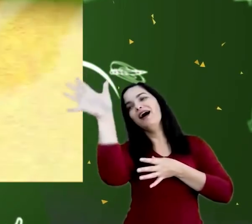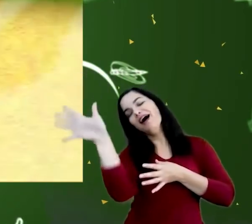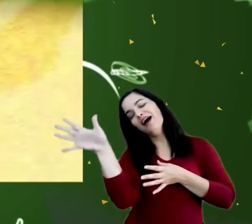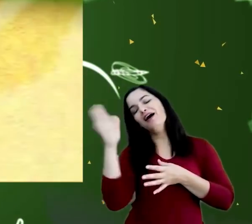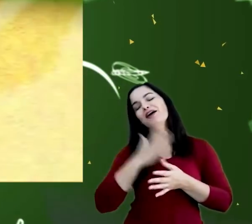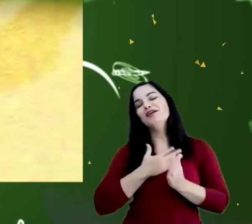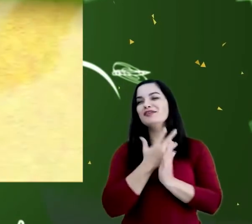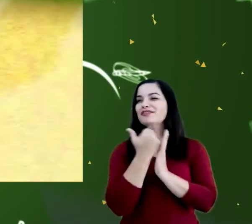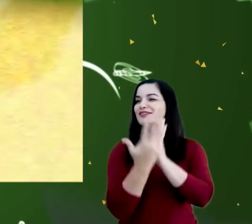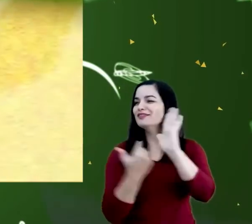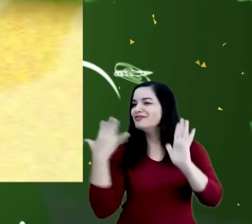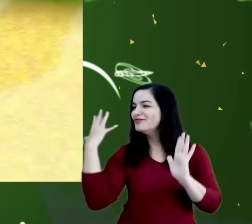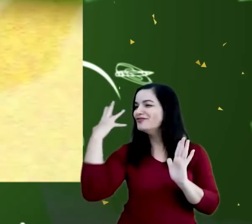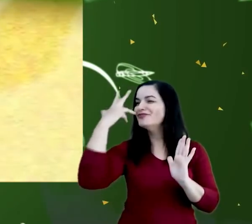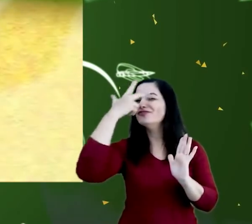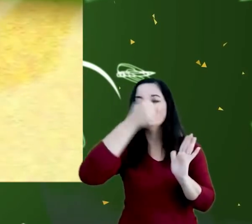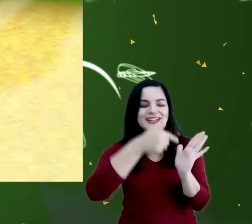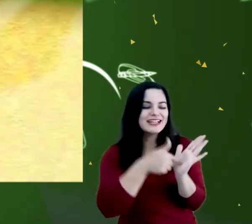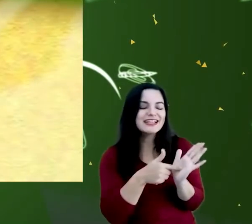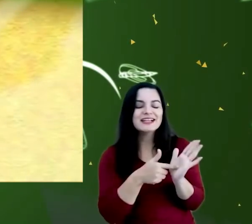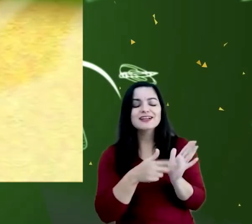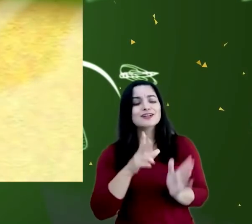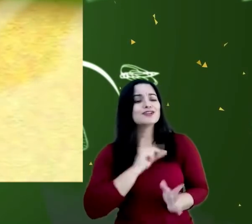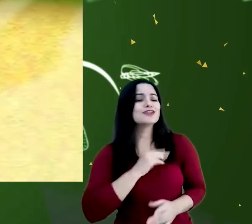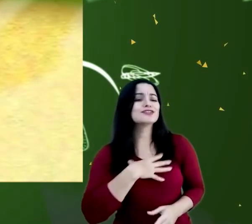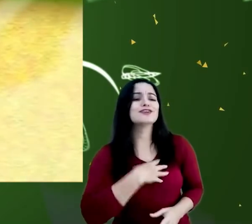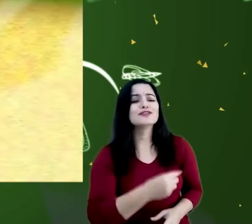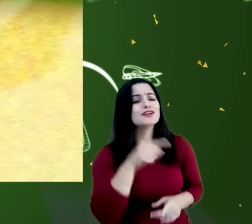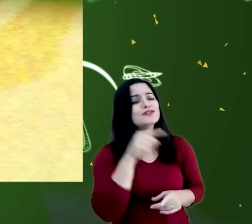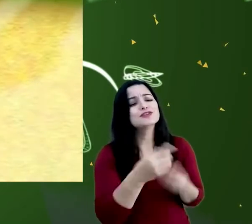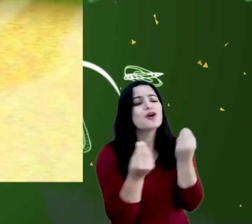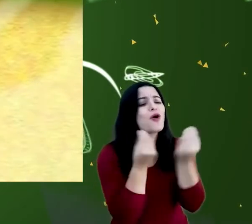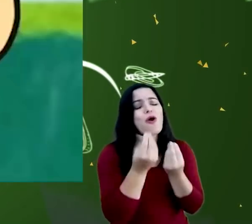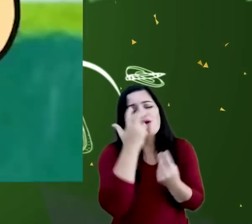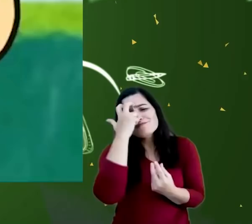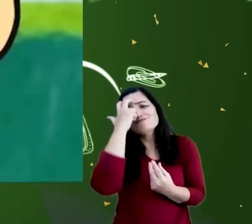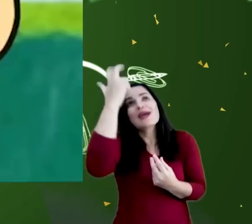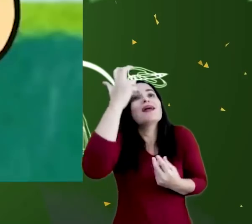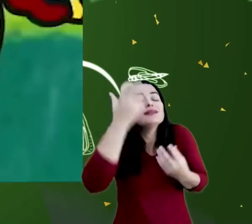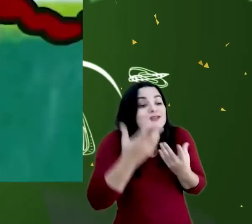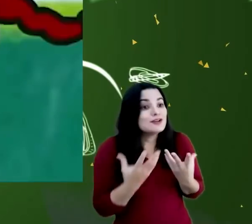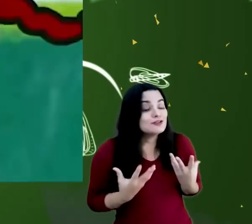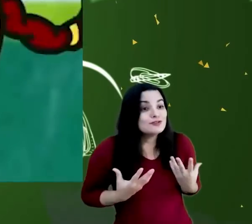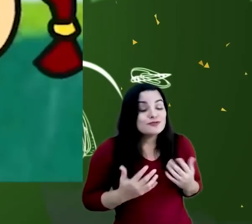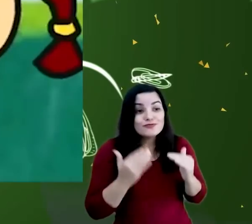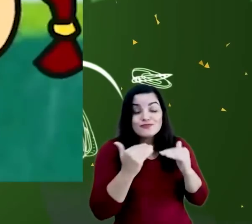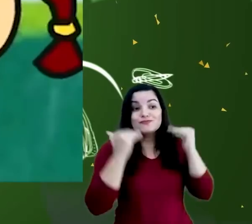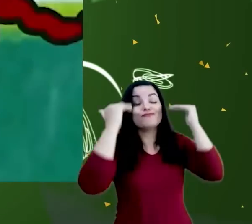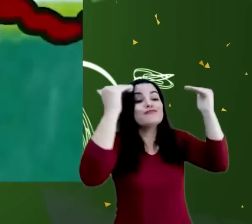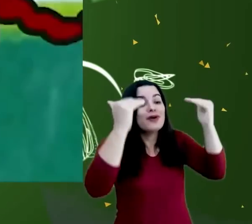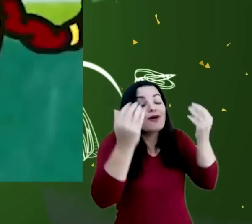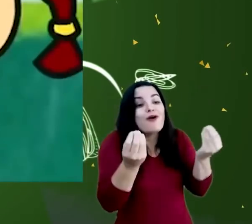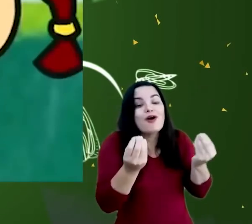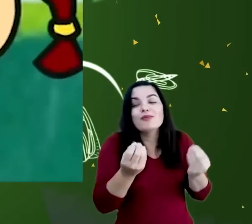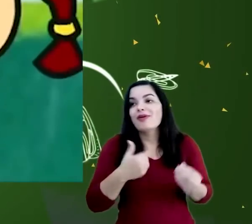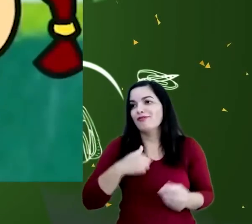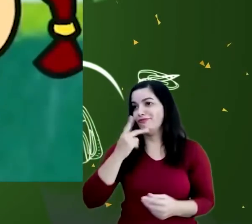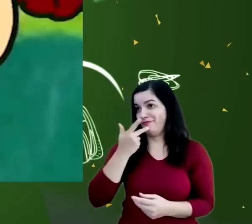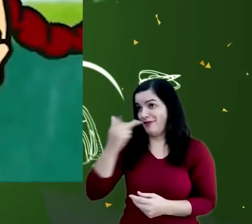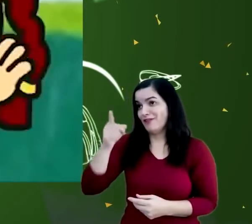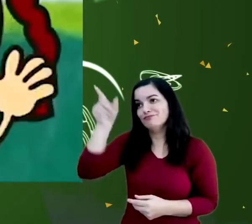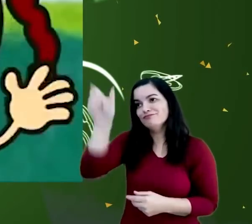lindo. Nossa, Kika, mas de onde vem tanta iluminação e sabedoria? Se eu contar, você não vai